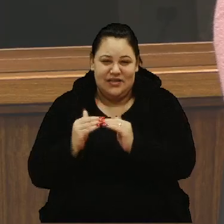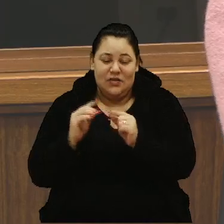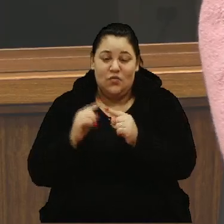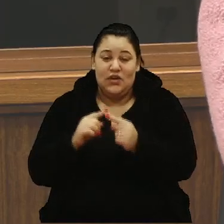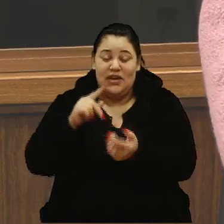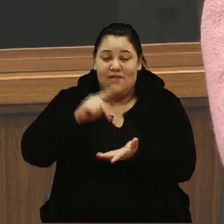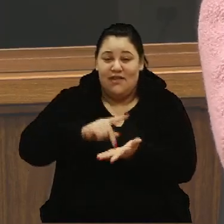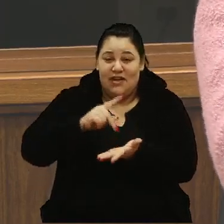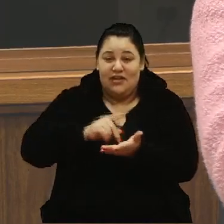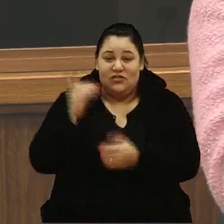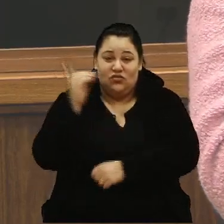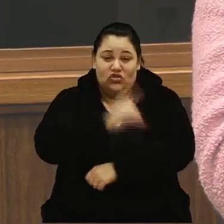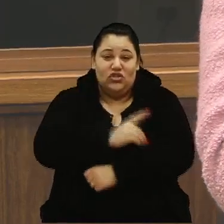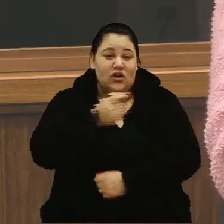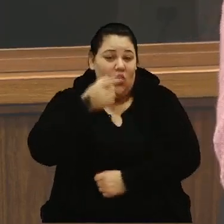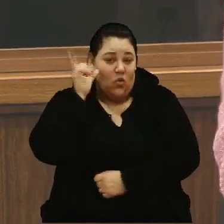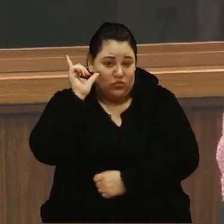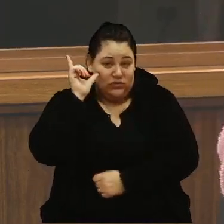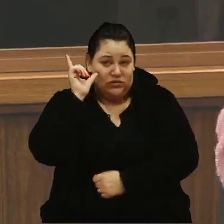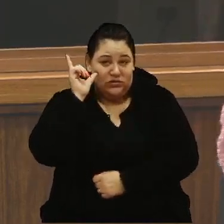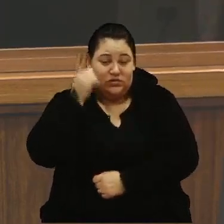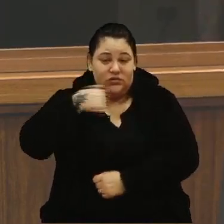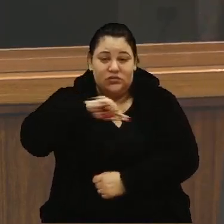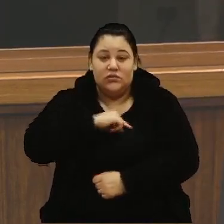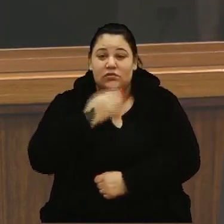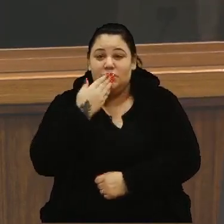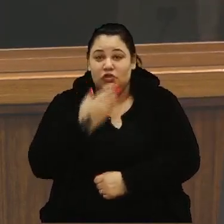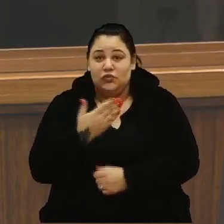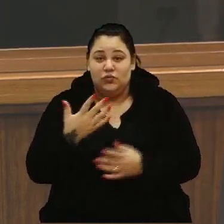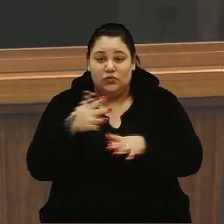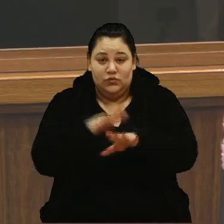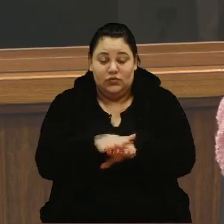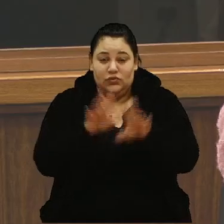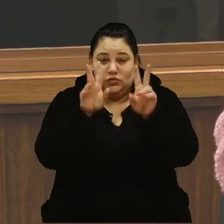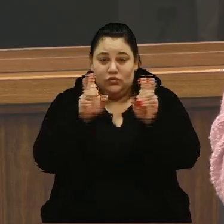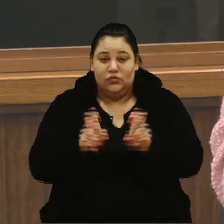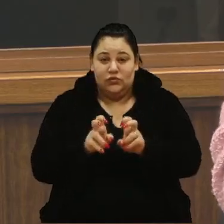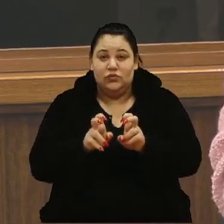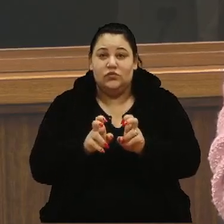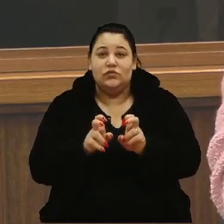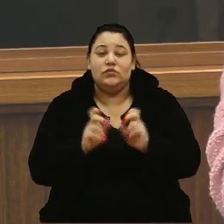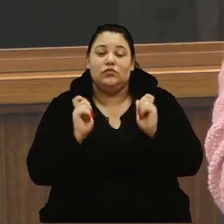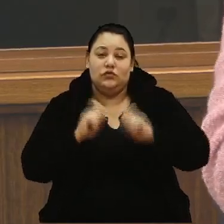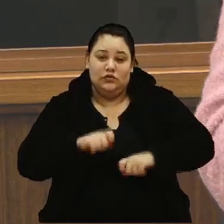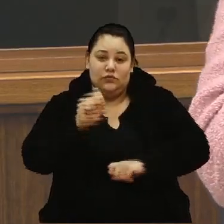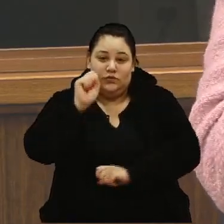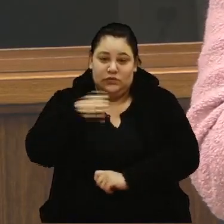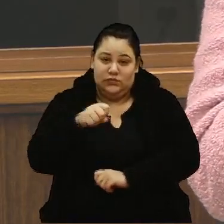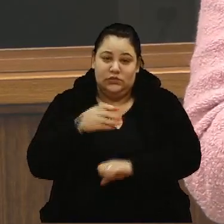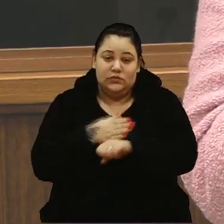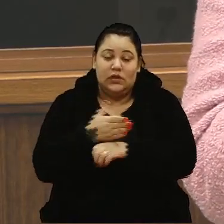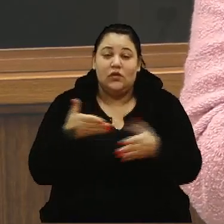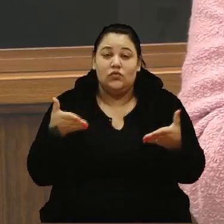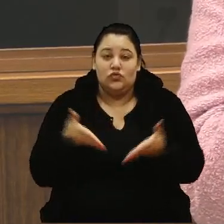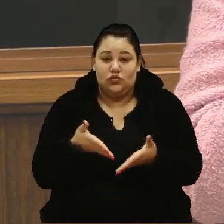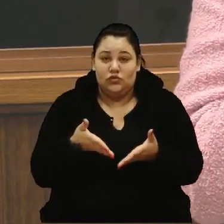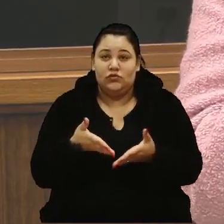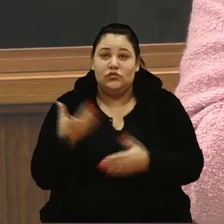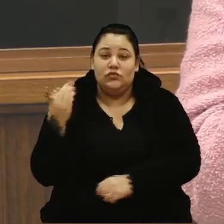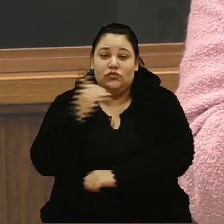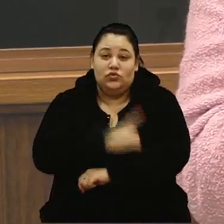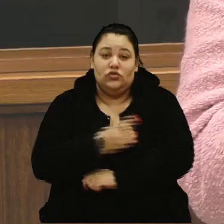dia era ontem, e nós pedimos para incluir na pauta, e foi possível incluir, então, hoje, esse